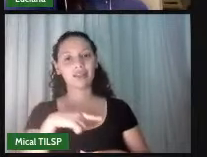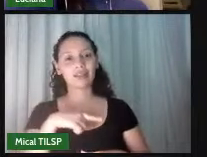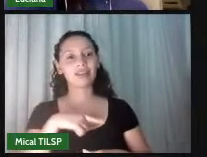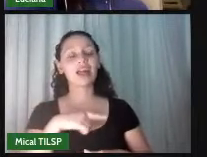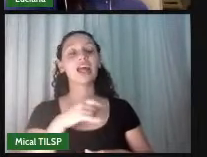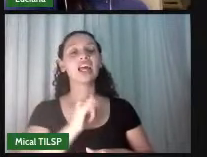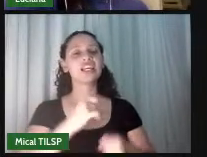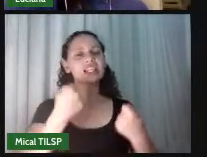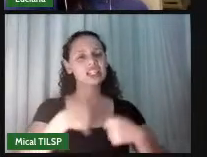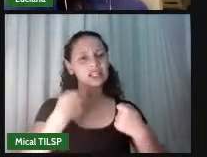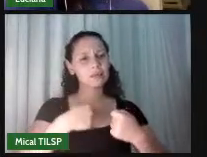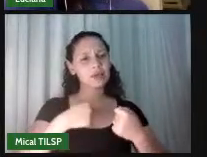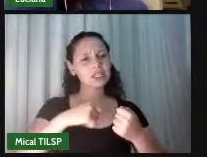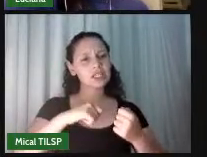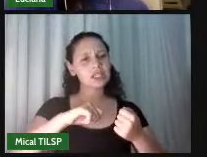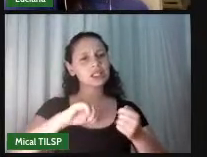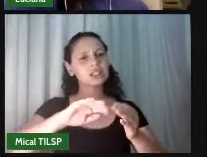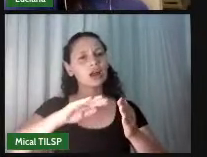trabalho,